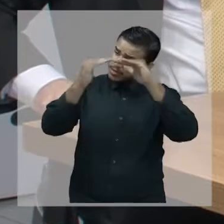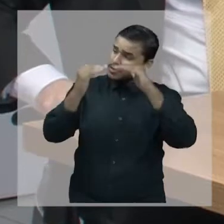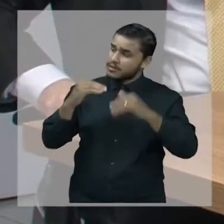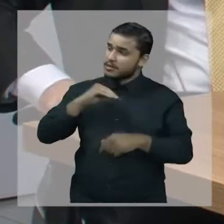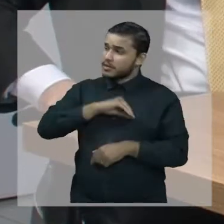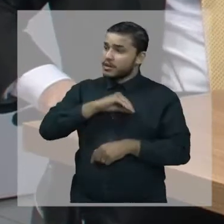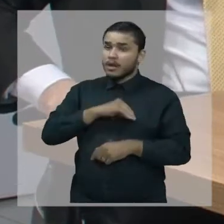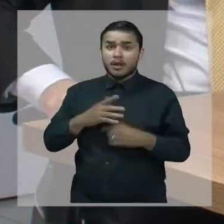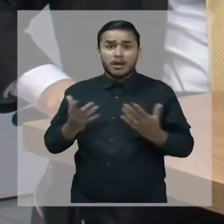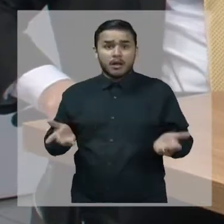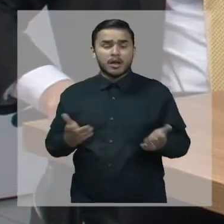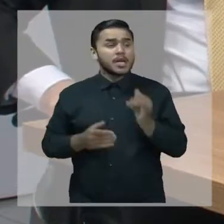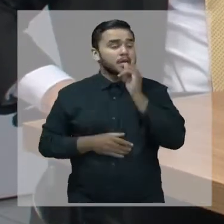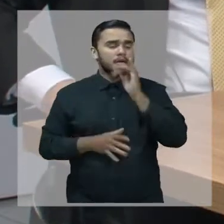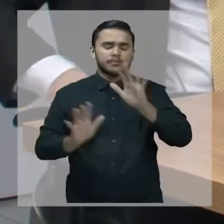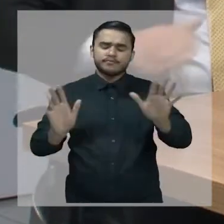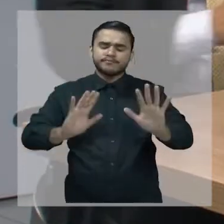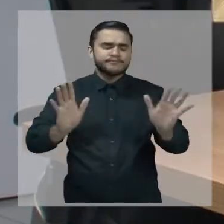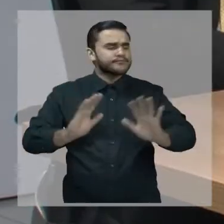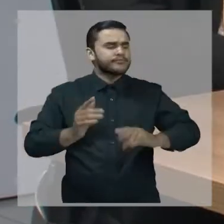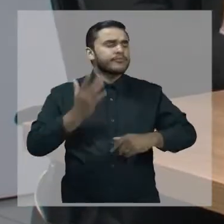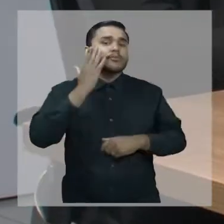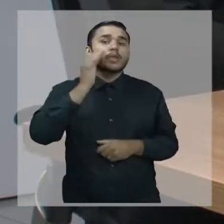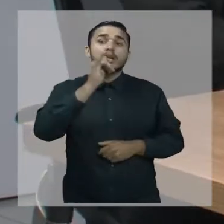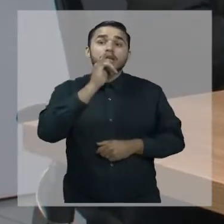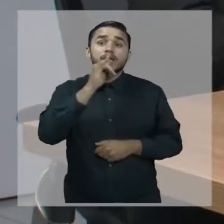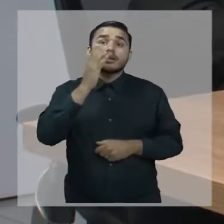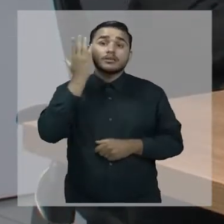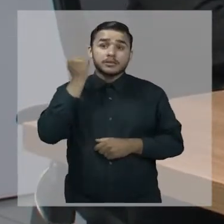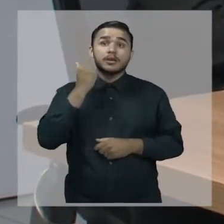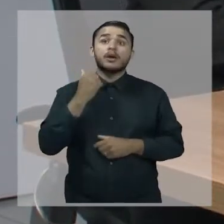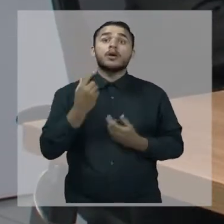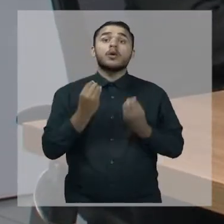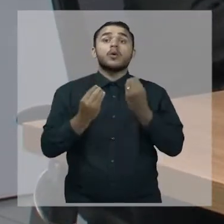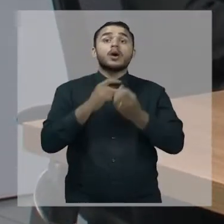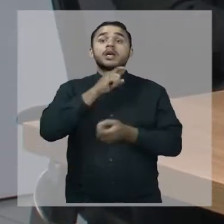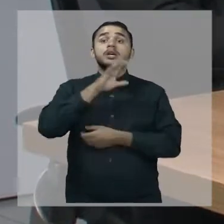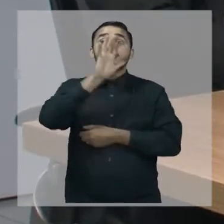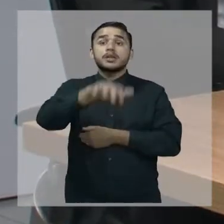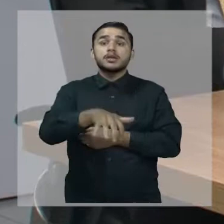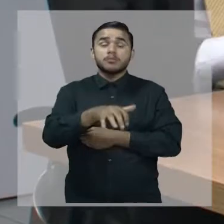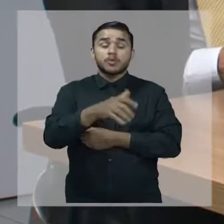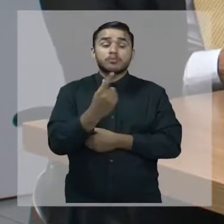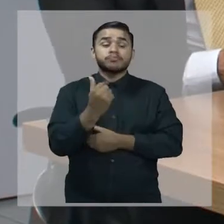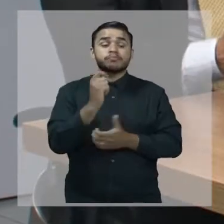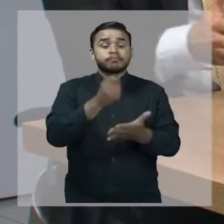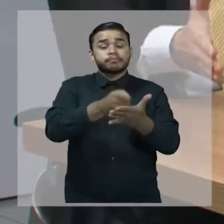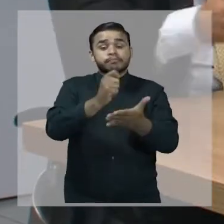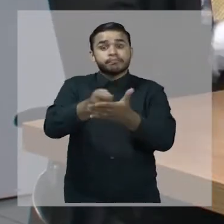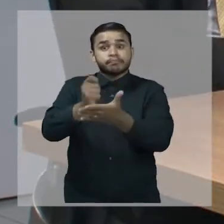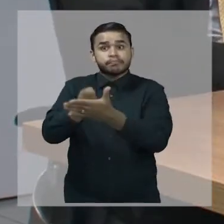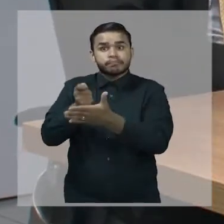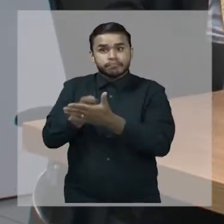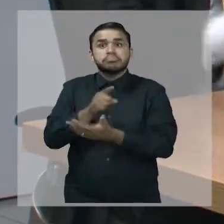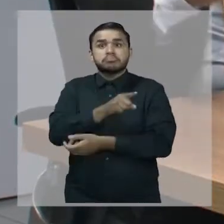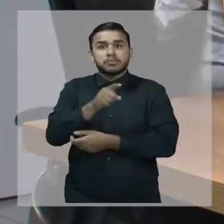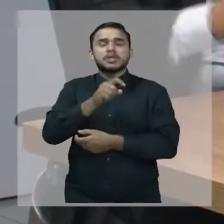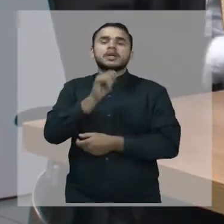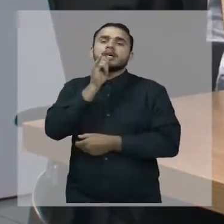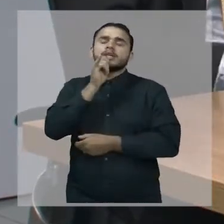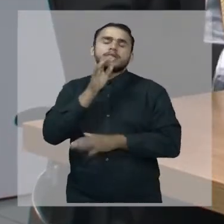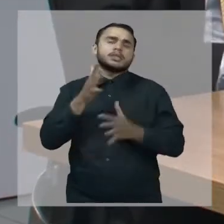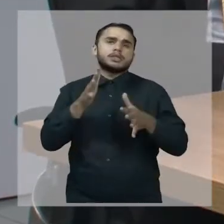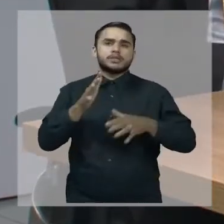a principal função do parlamento é decidir onde é que você vai colocar o dinheiro que é arrecadado do pagador de impostos. Nós arrecadamos, aqui